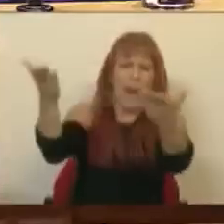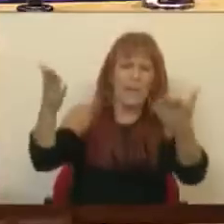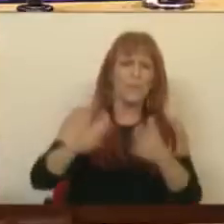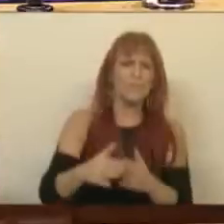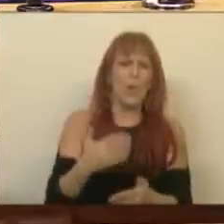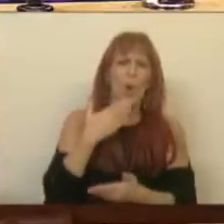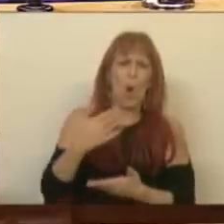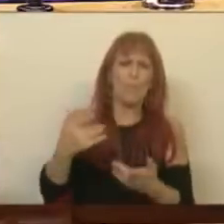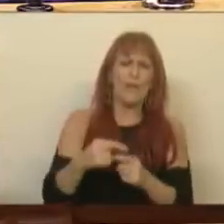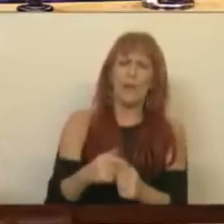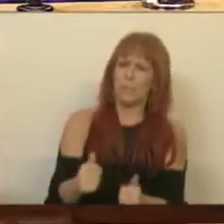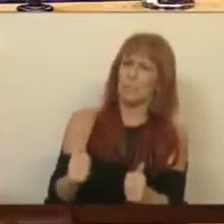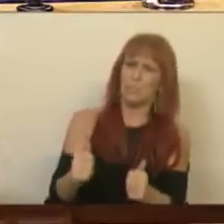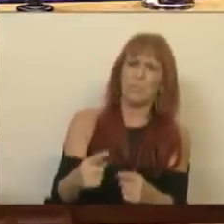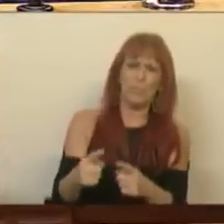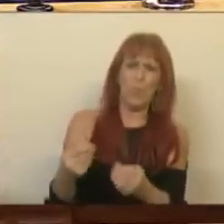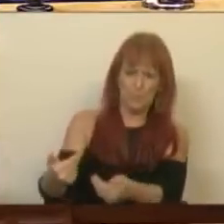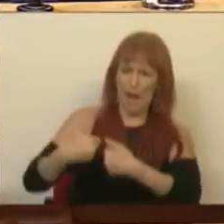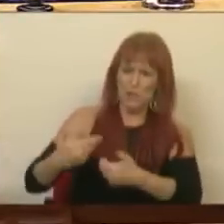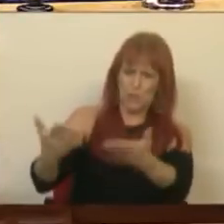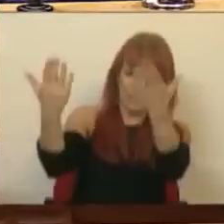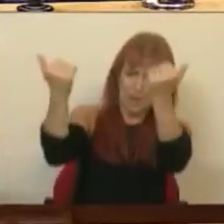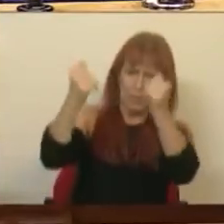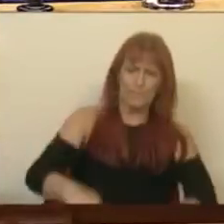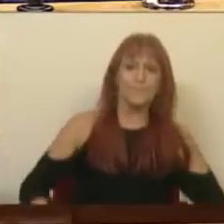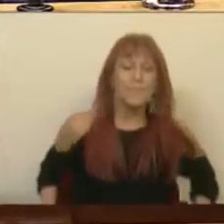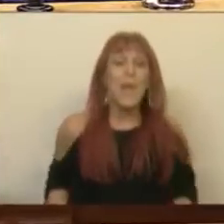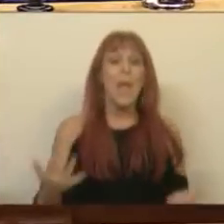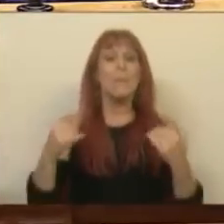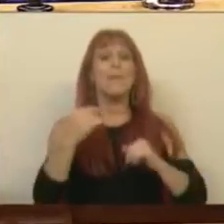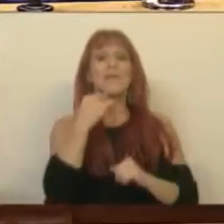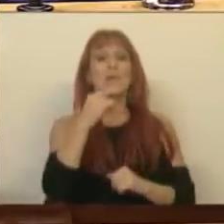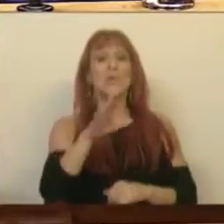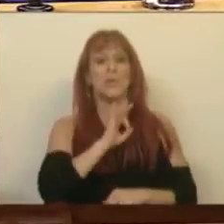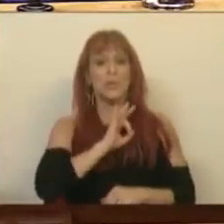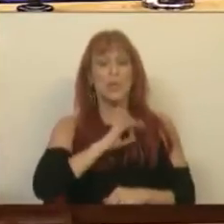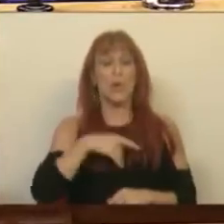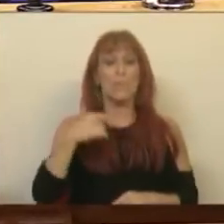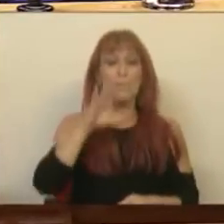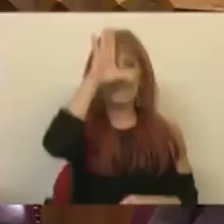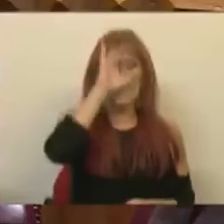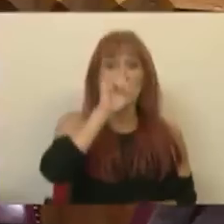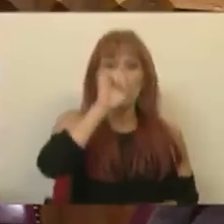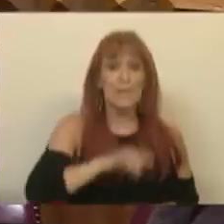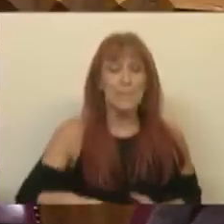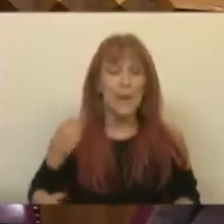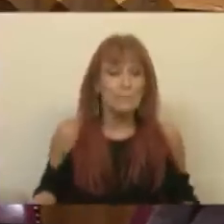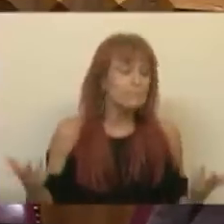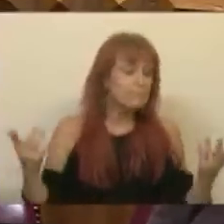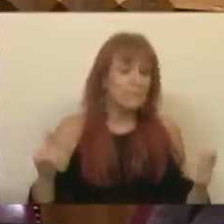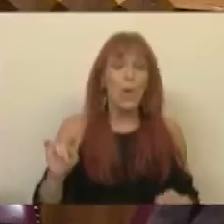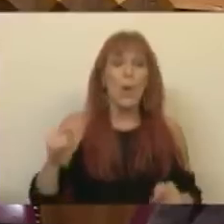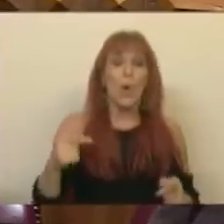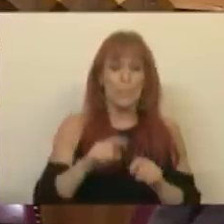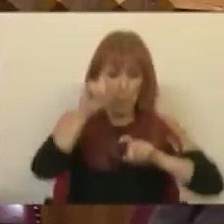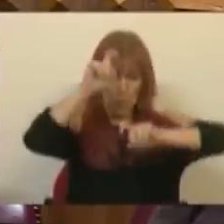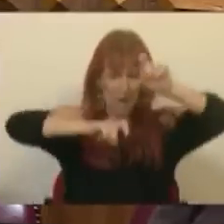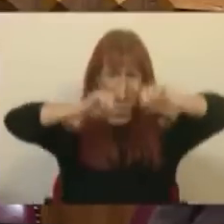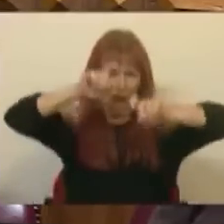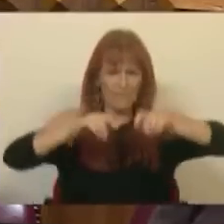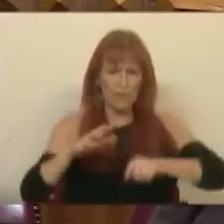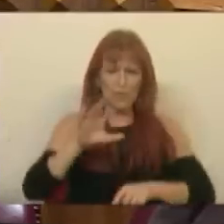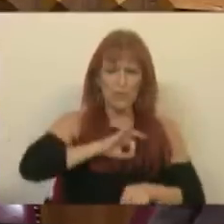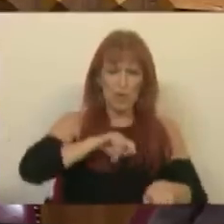agradeço vivamente o contributo Mas devo dizer senhor primeiro ministro que apesar do gráfico